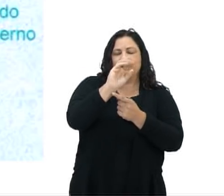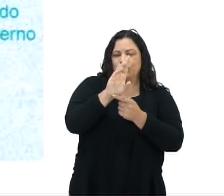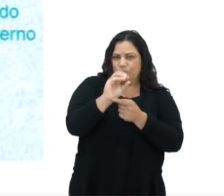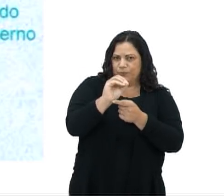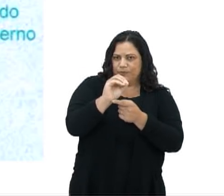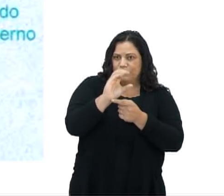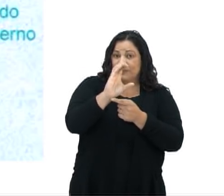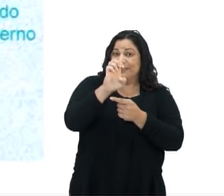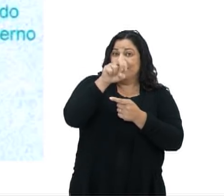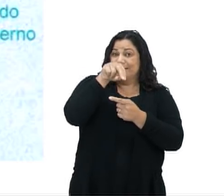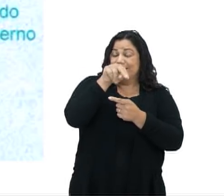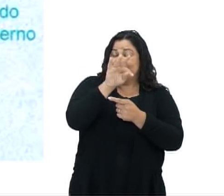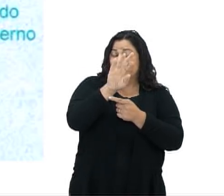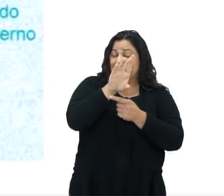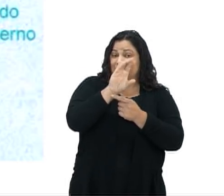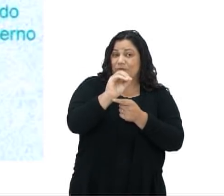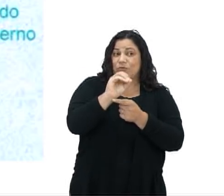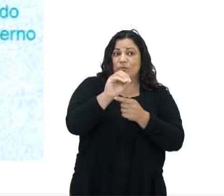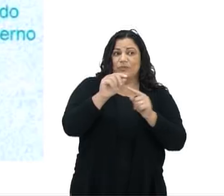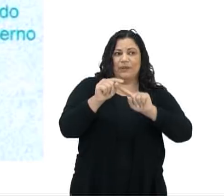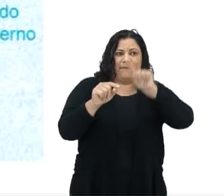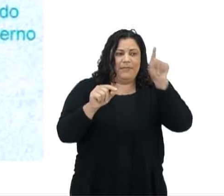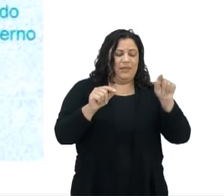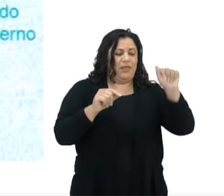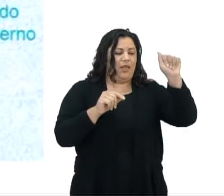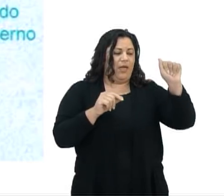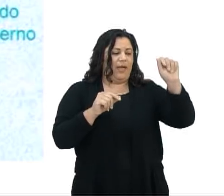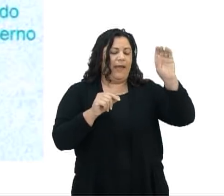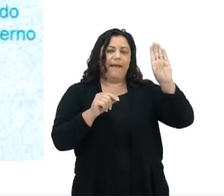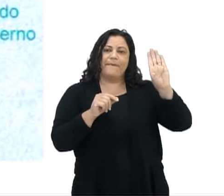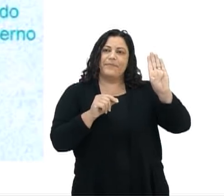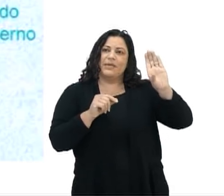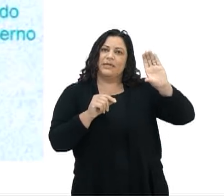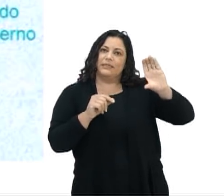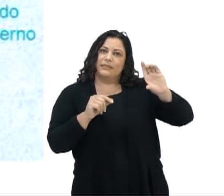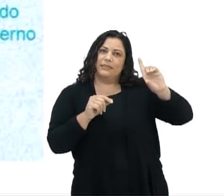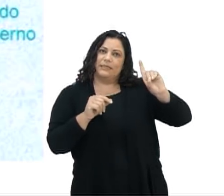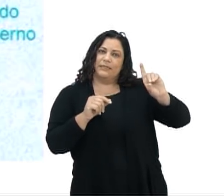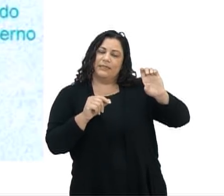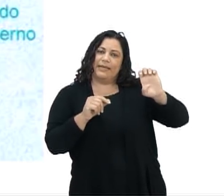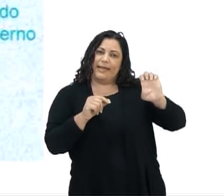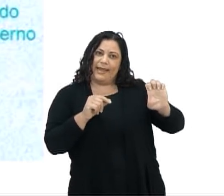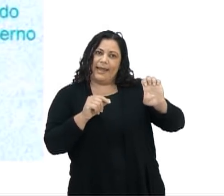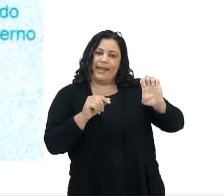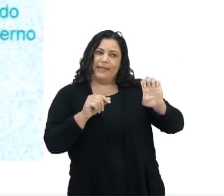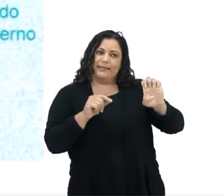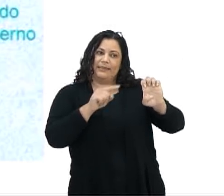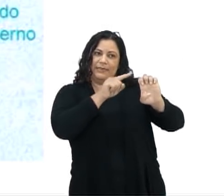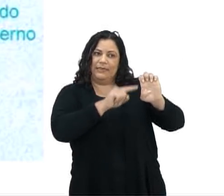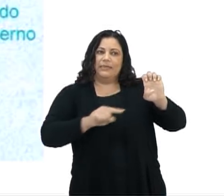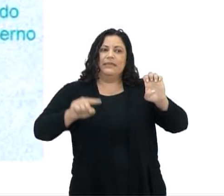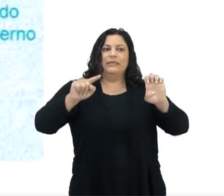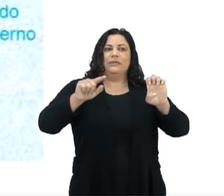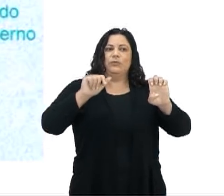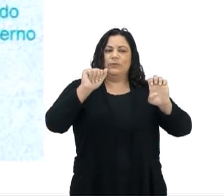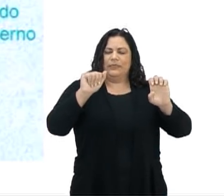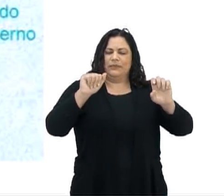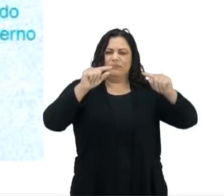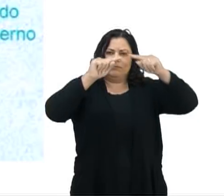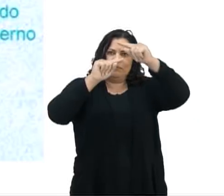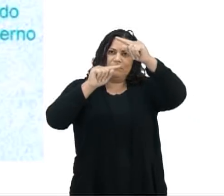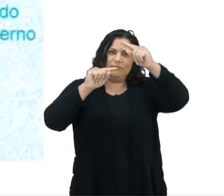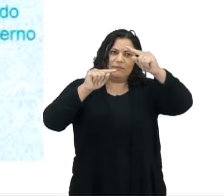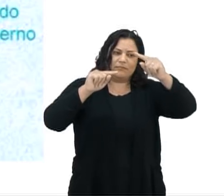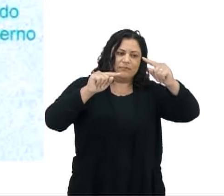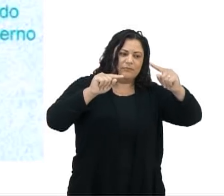AB, BC, CD, DE e EA são os lados do polígono. E este ângulo formado pelo prolongamento aqui